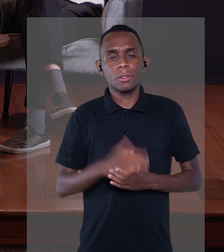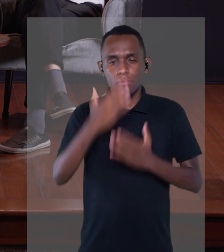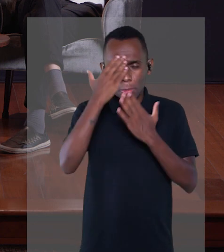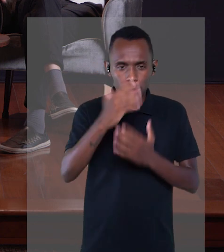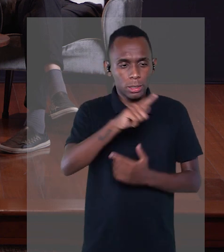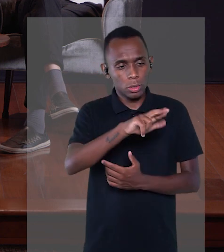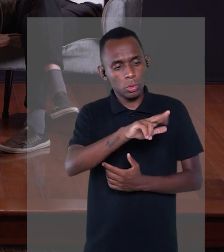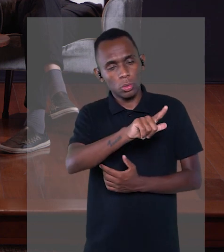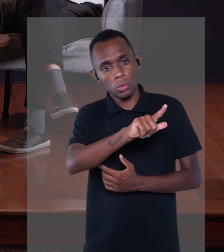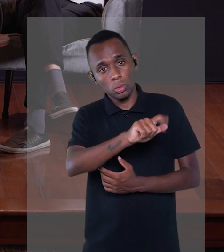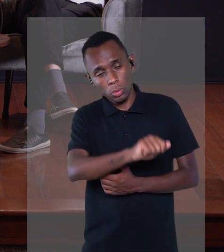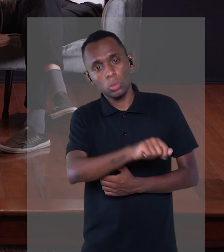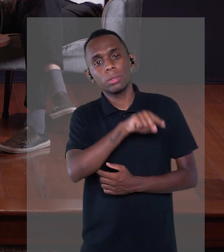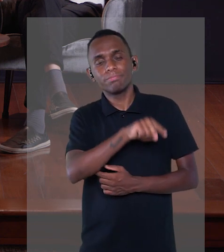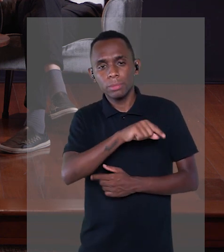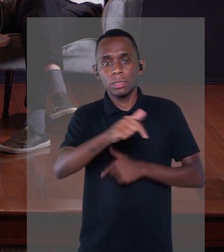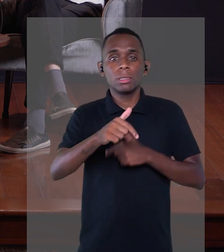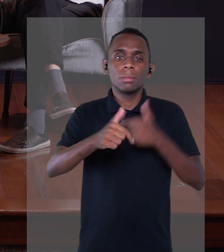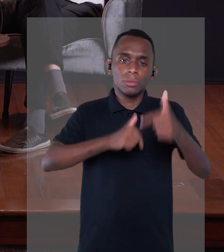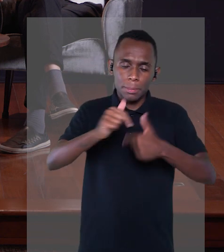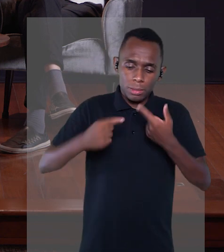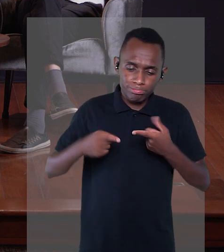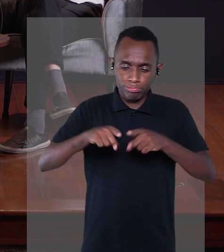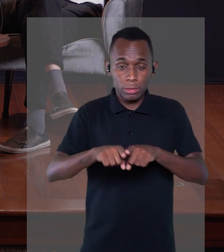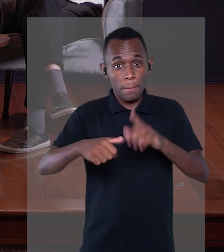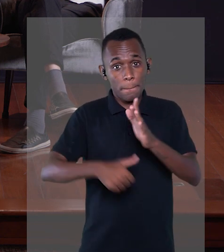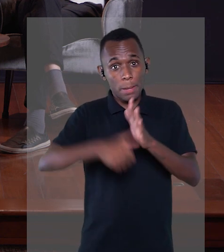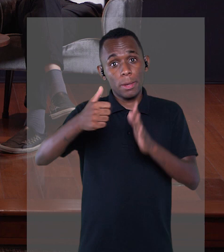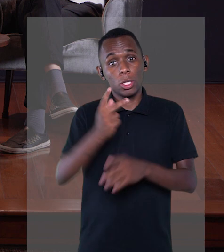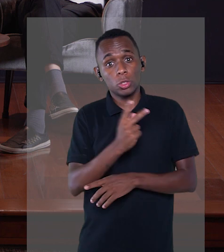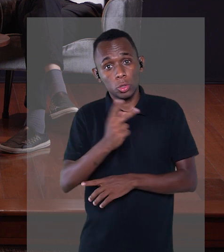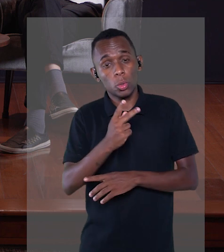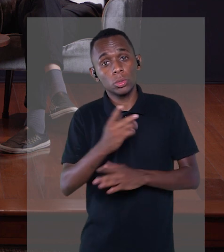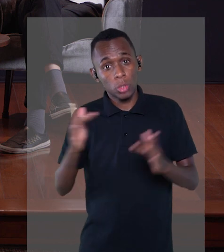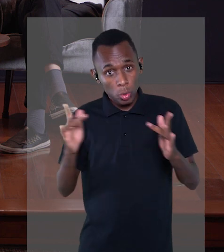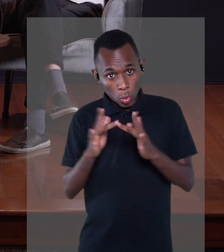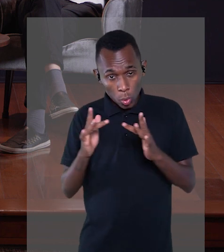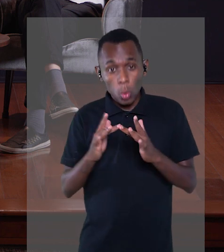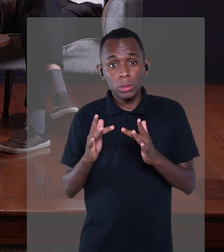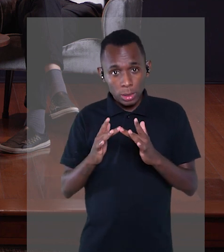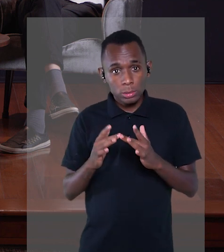Obrigado ao Lula também pela parceria. É a primeira vez que a gente está se encontrando, né?